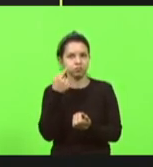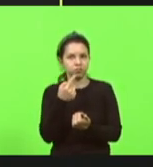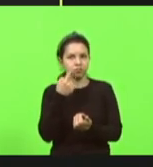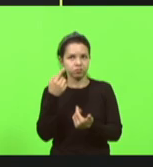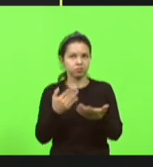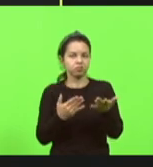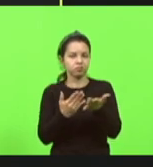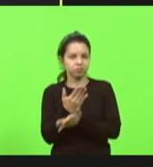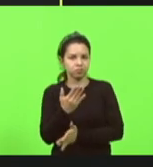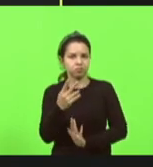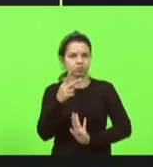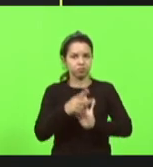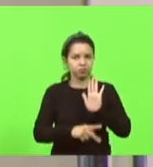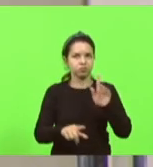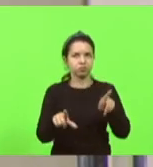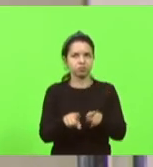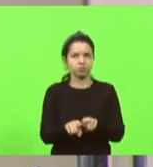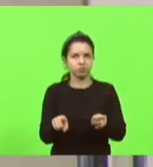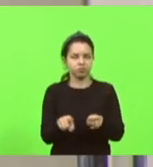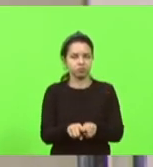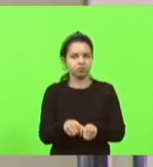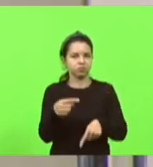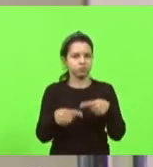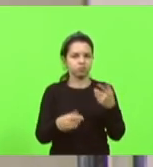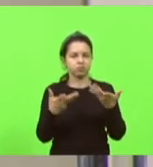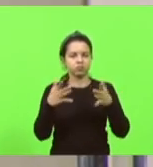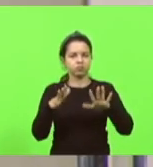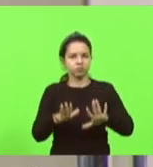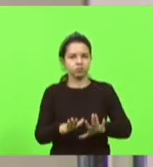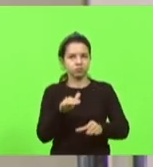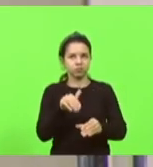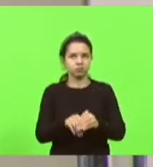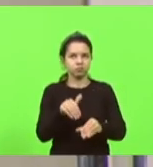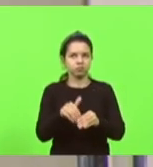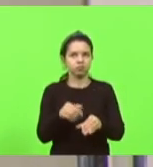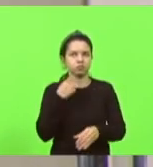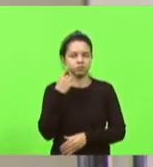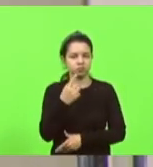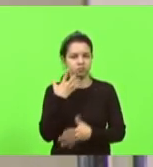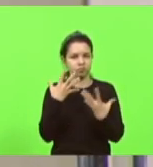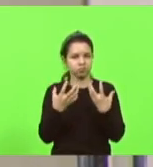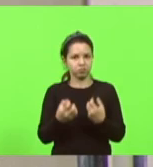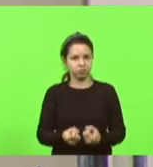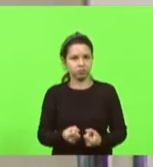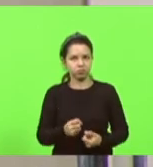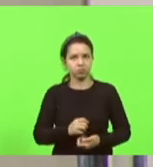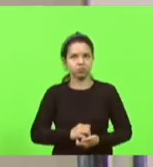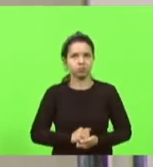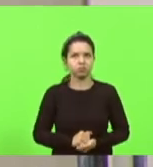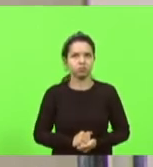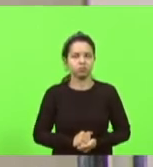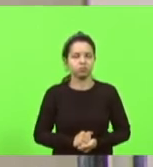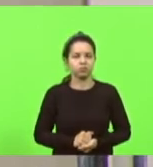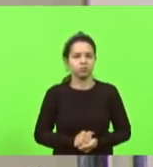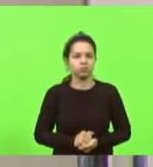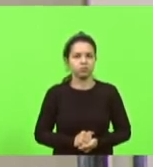Obrigado. Não havendo mais quem queira discutir em votação, deputados que aprovam permaneçam como se encontra.